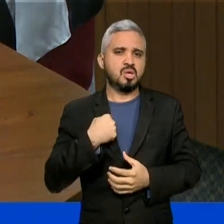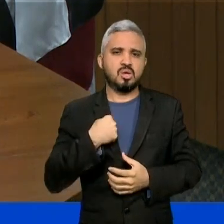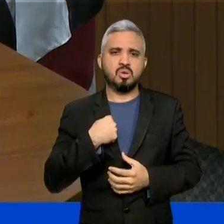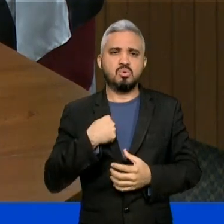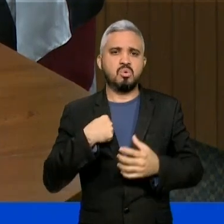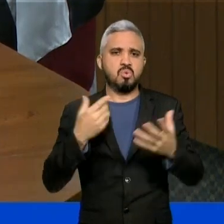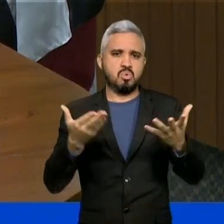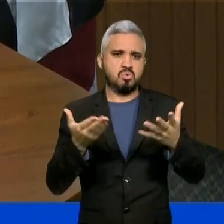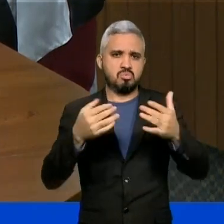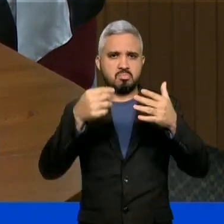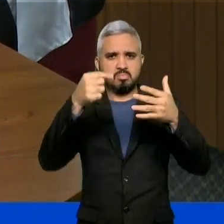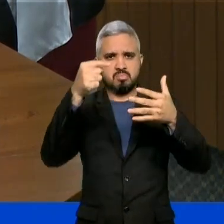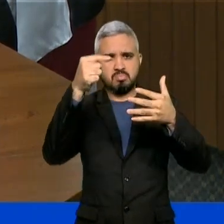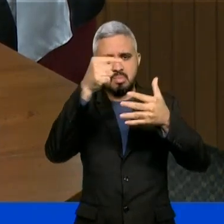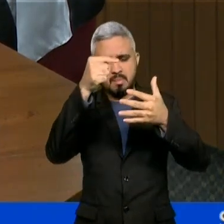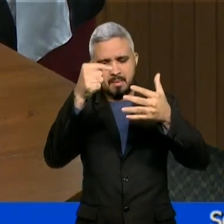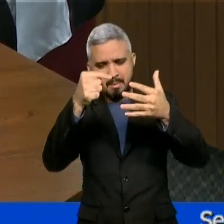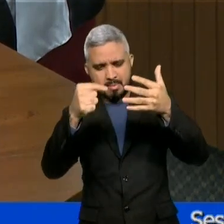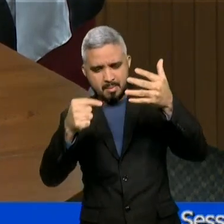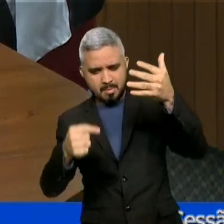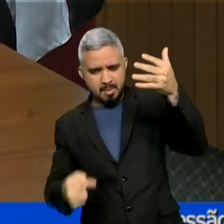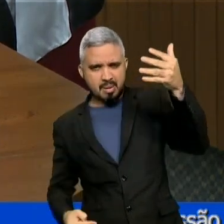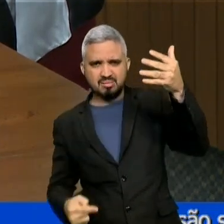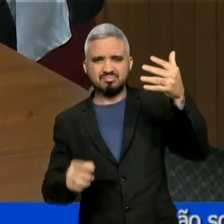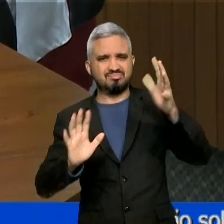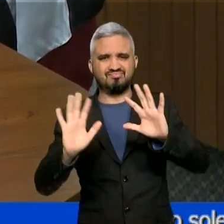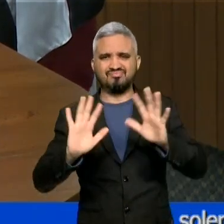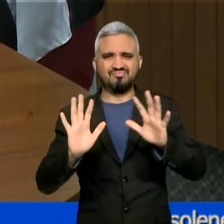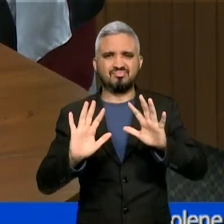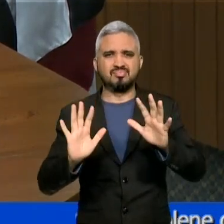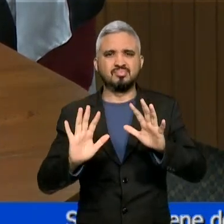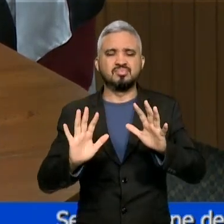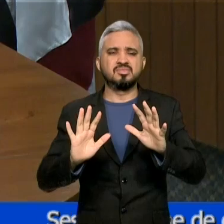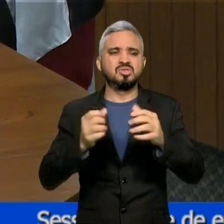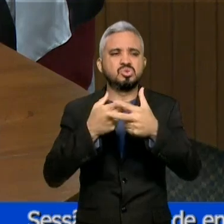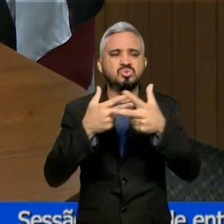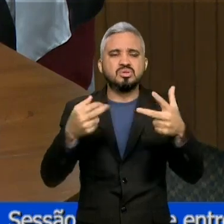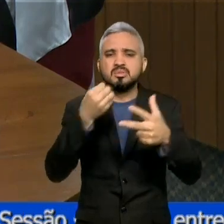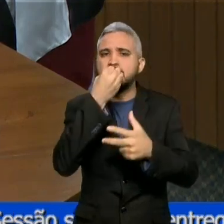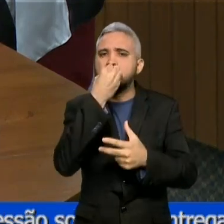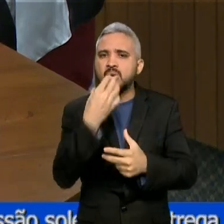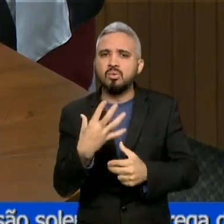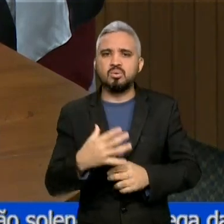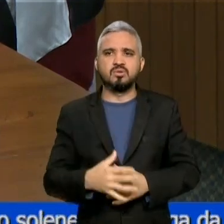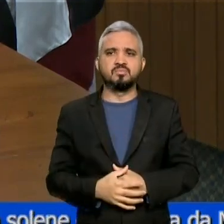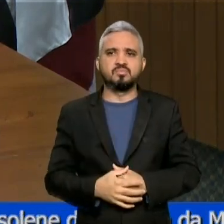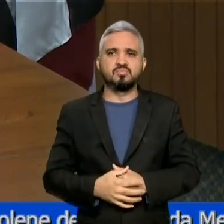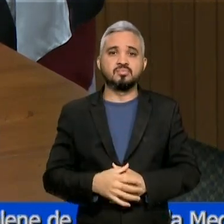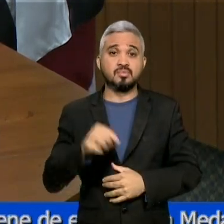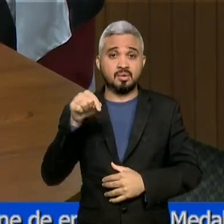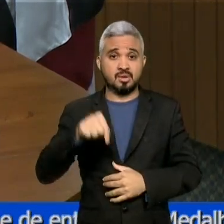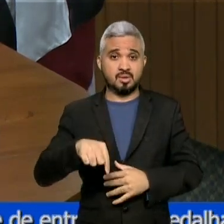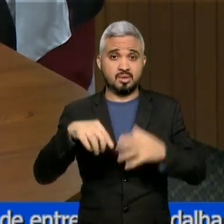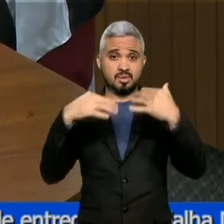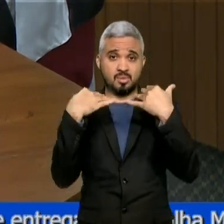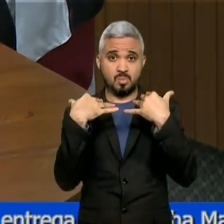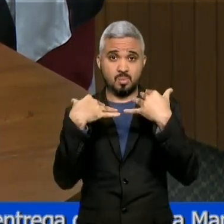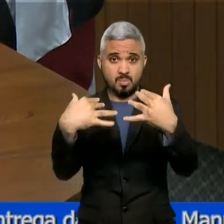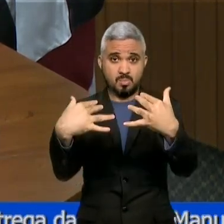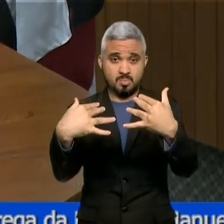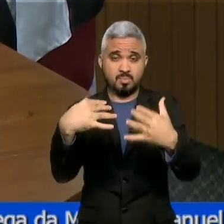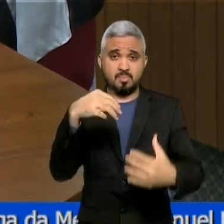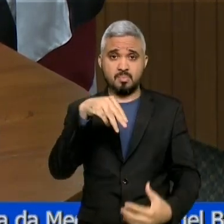tanto bem que você já fez ao nosso Estado. Inclusive, Manuel Beckmann dá nome ao nosso plenário. Este plenário que nós estamos